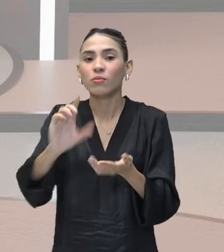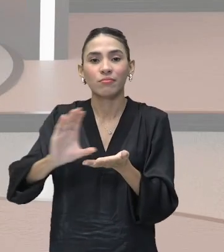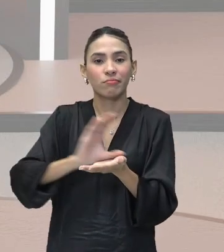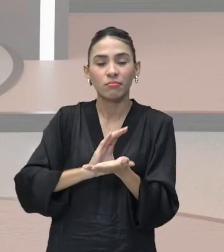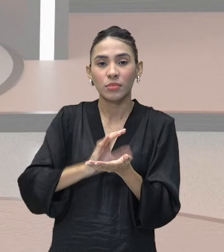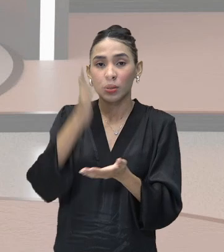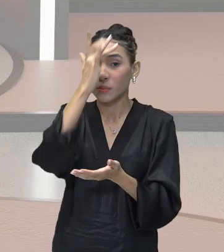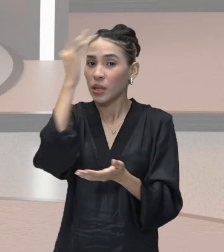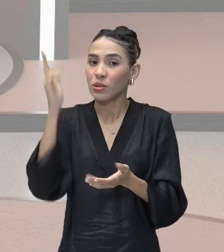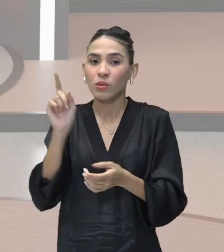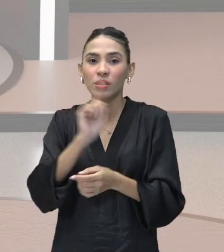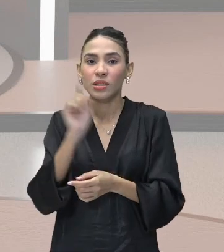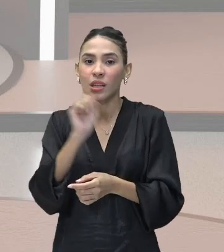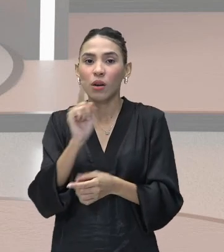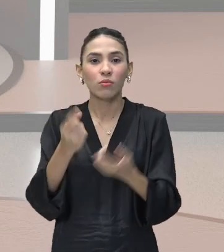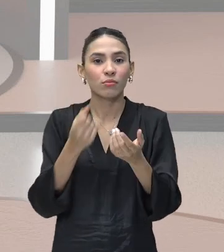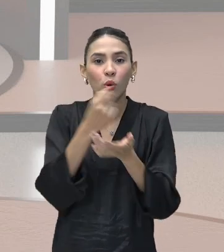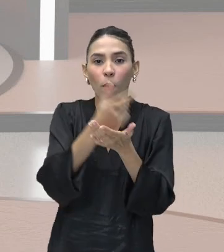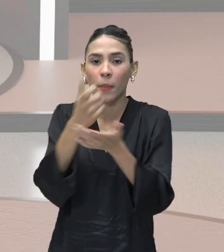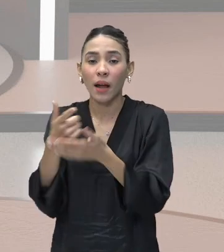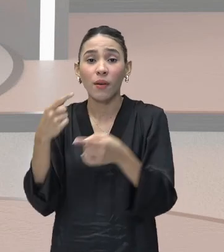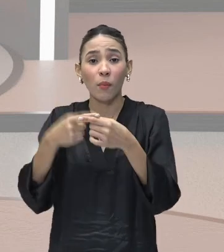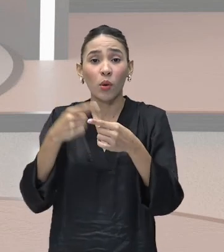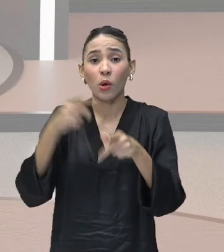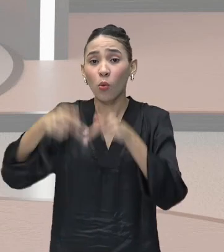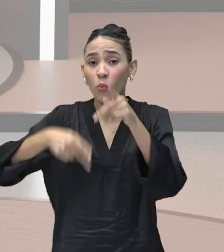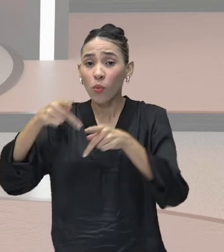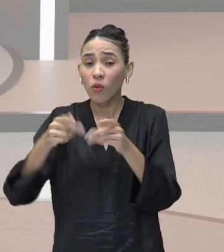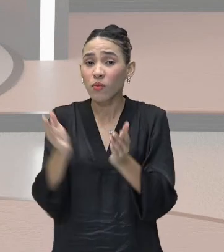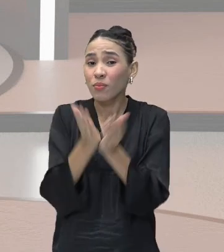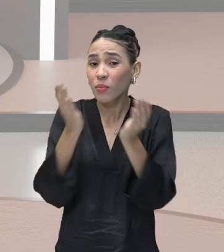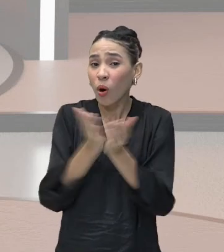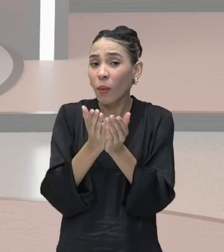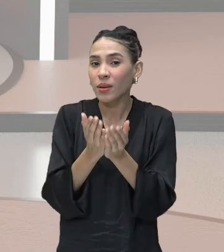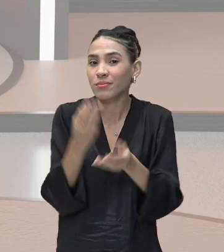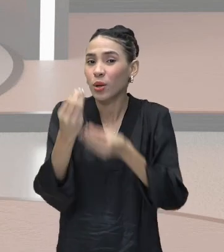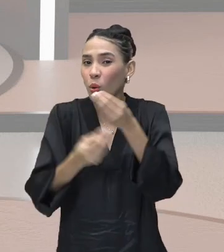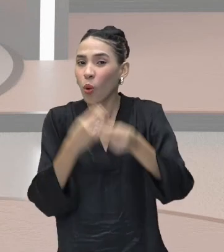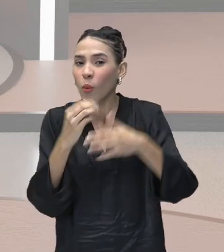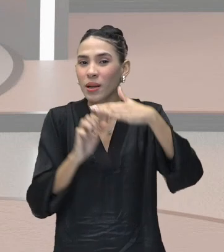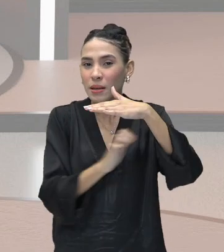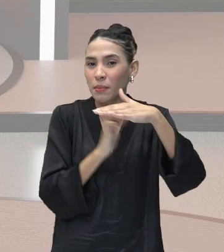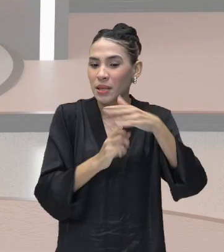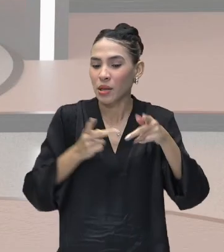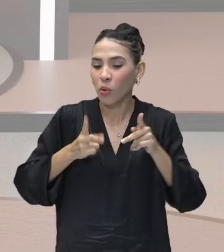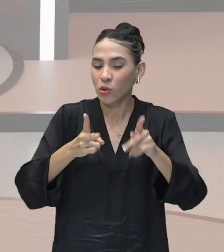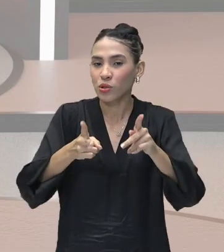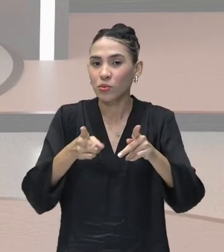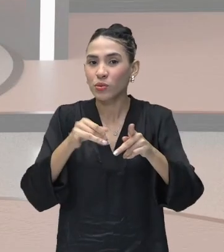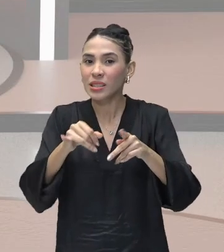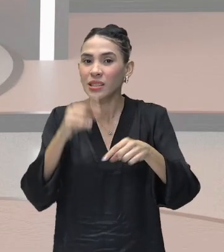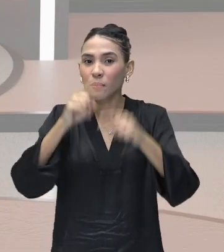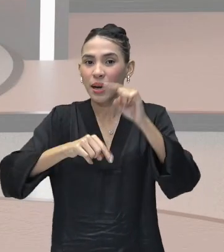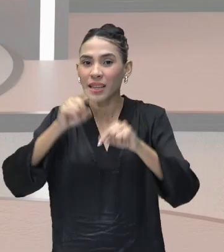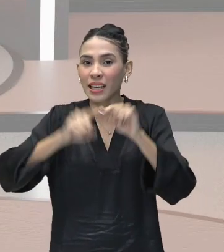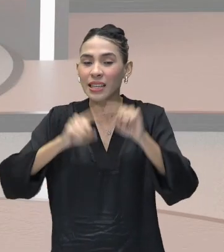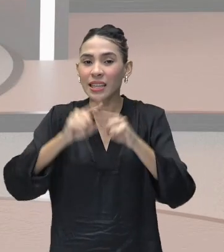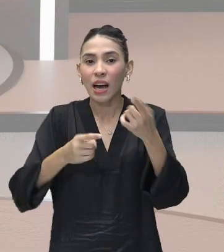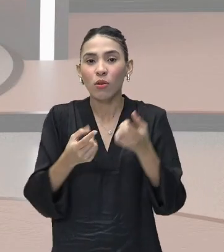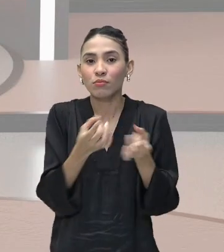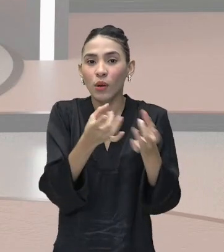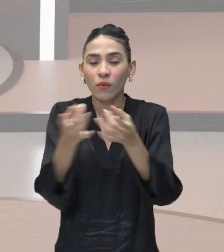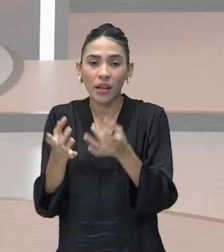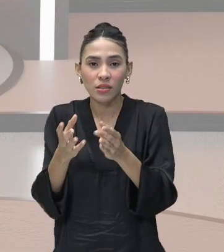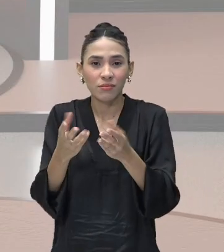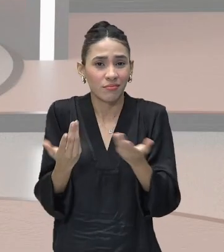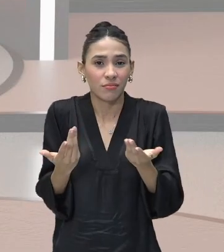não compravam, estava todo mundo na miséria. Como é que uma empresa mantém suas portas abertas se seus produtos não são comprados? Então não